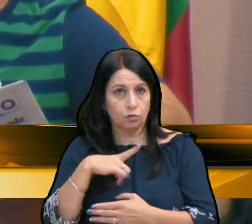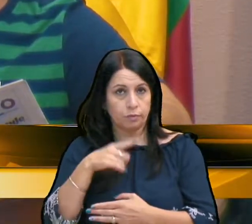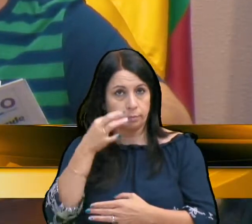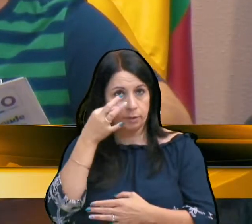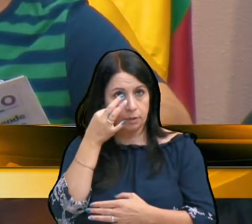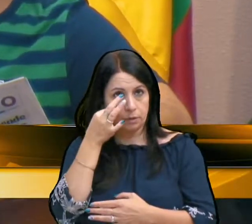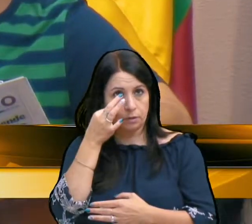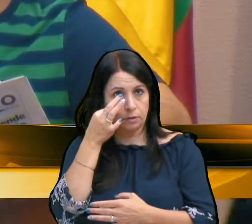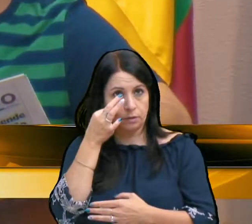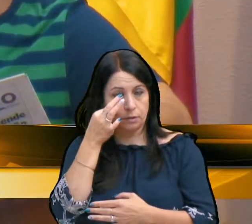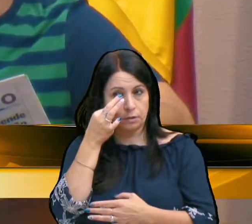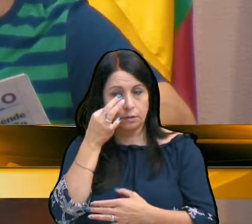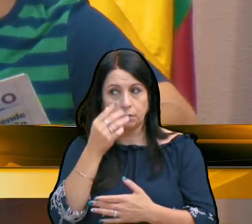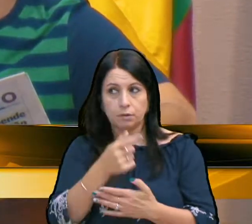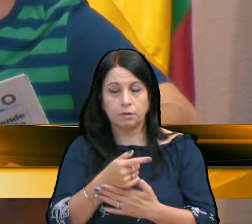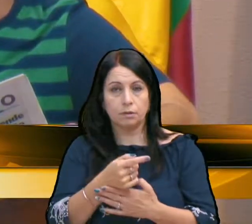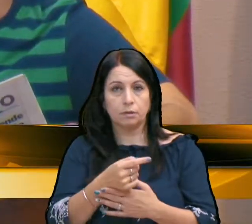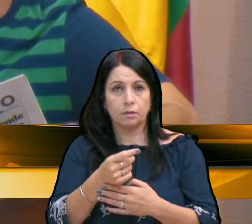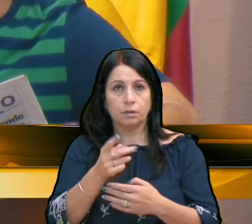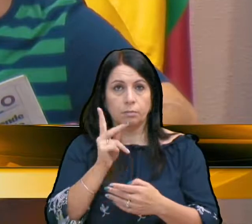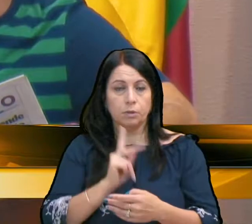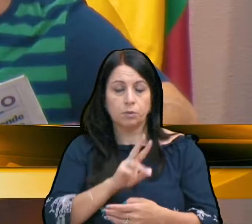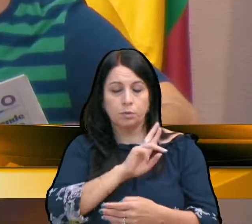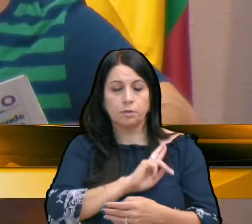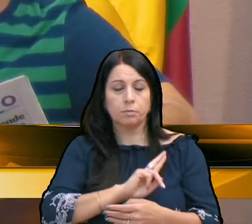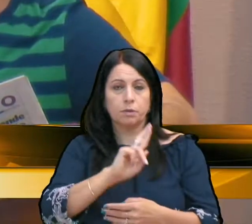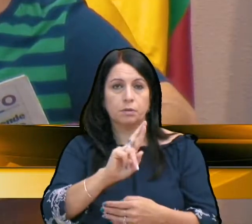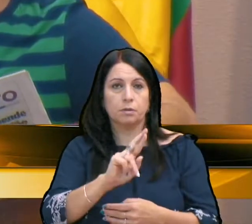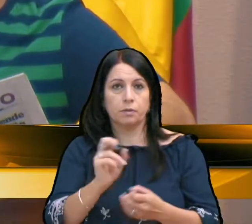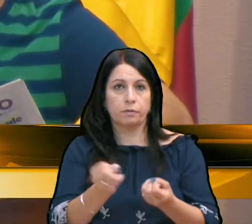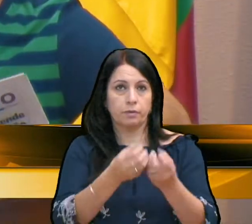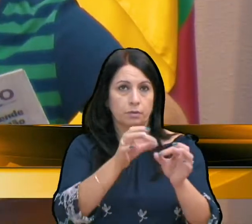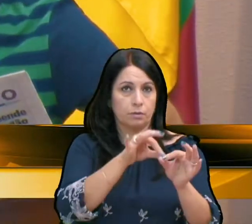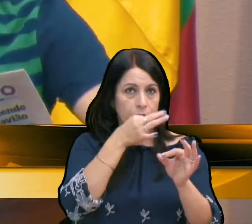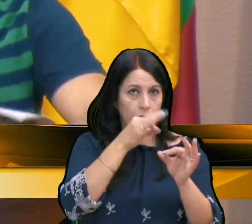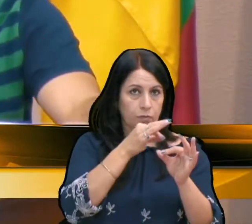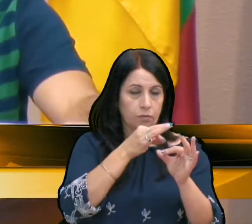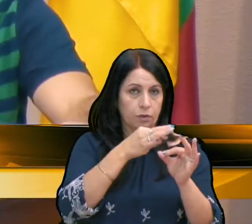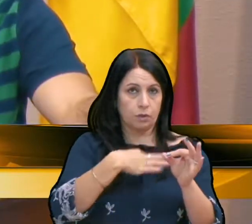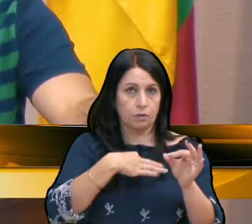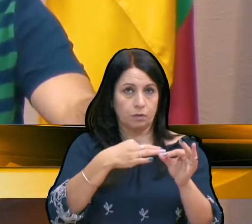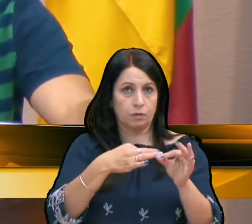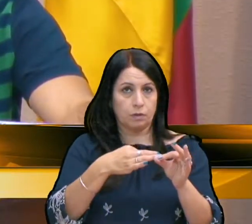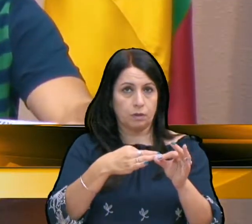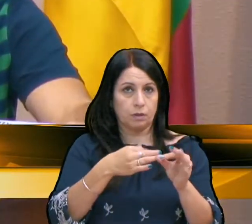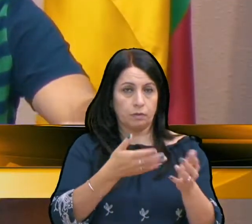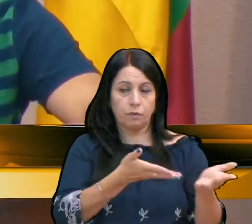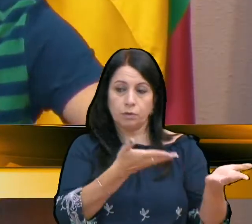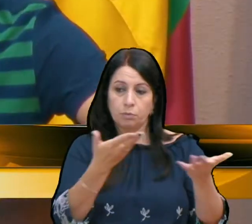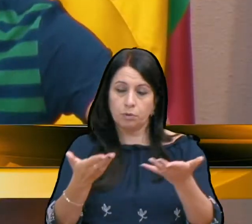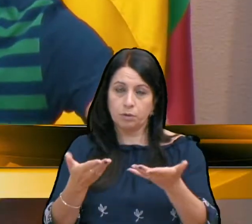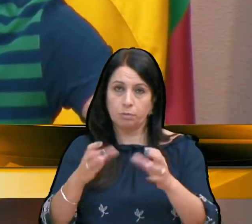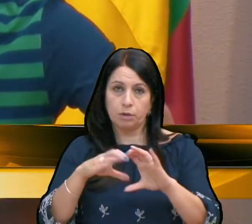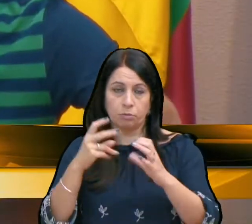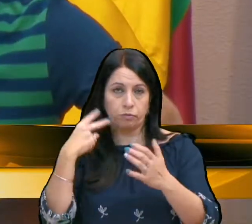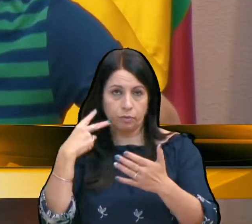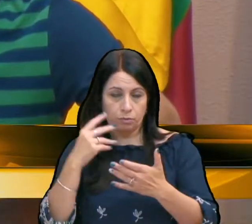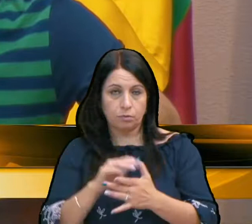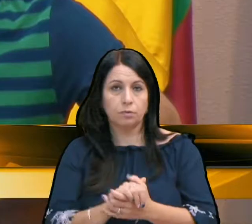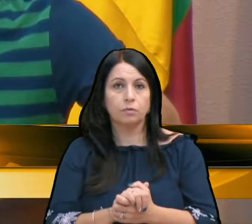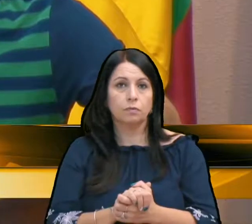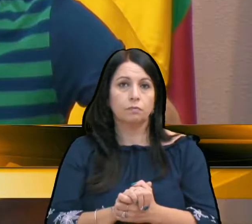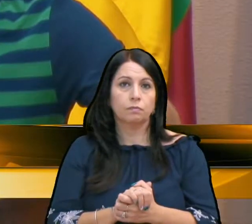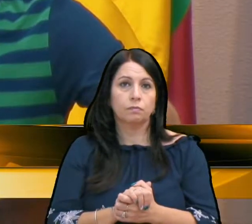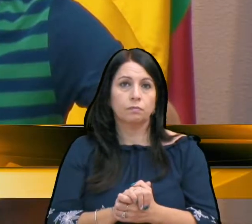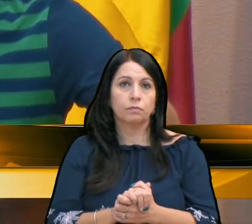das embaixatrizes da Festa da Uva. Elas estiveram aqui presentes, foram recepcionadas pelo Legislativo.